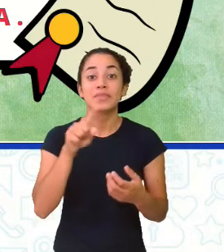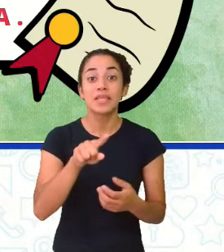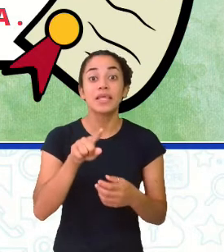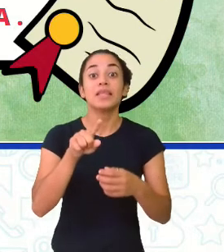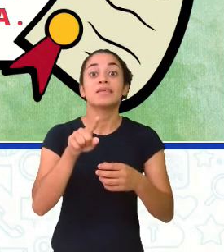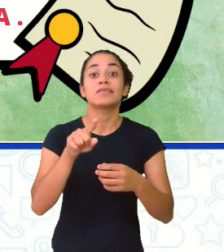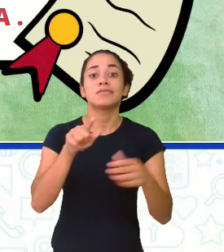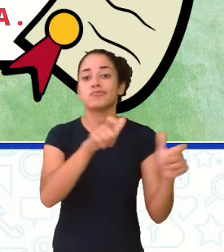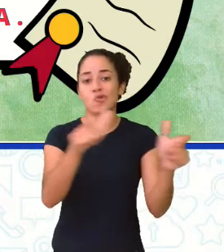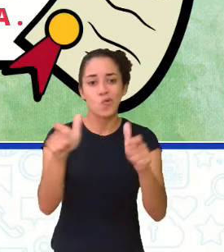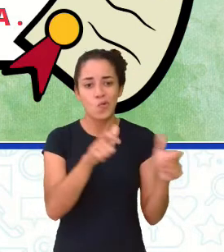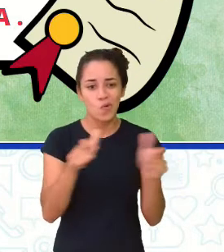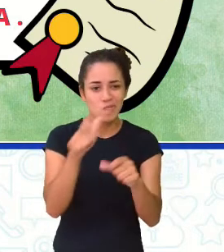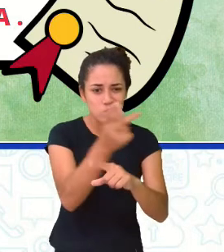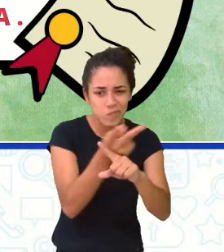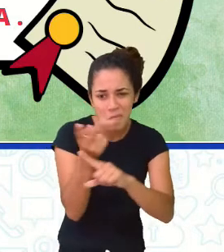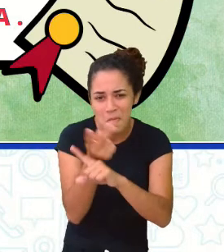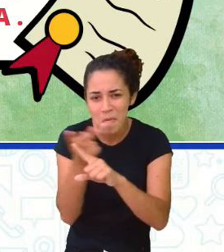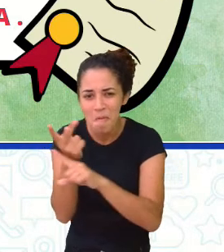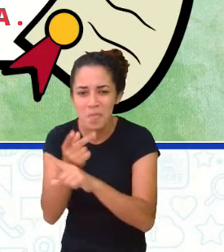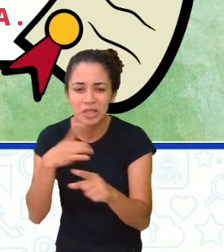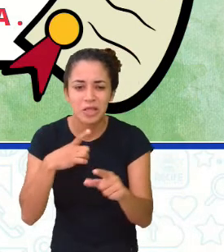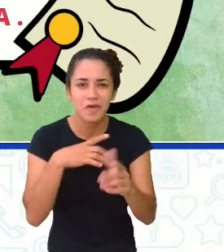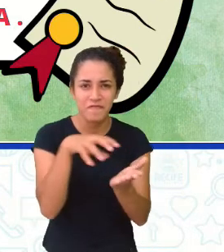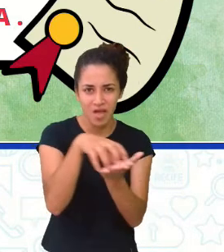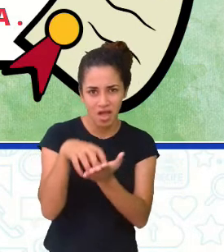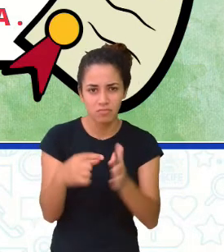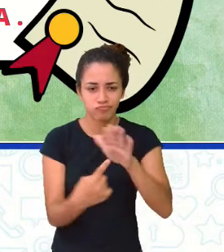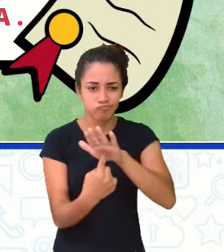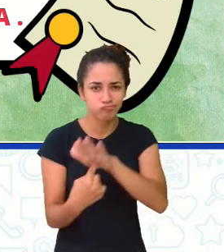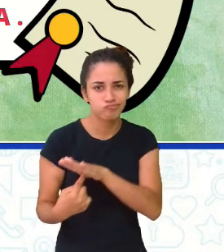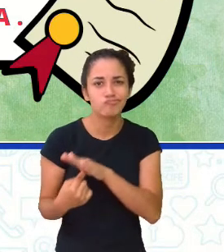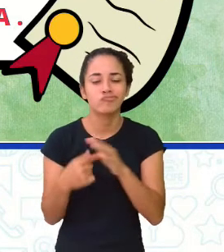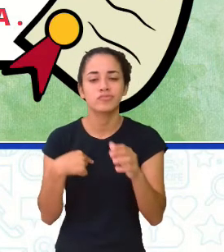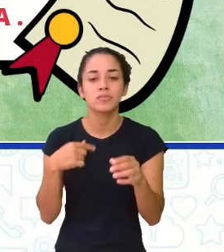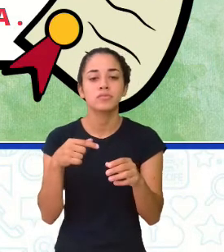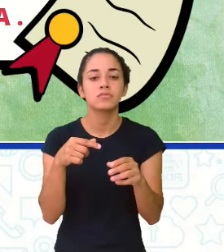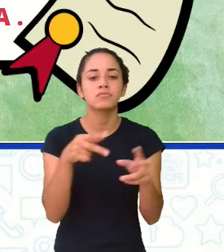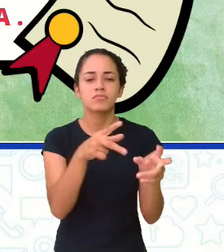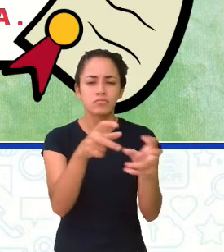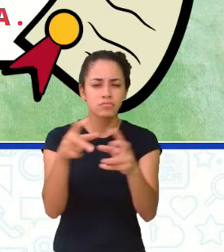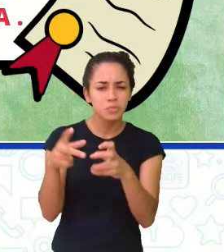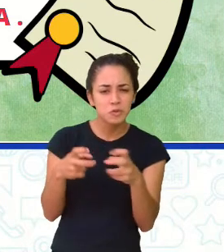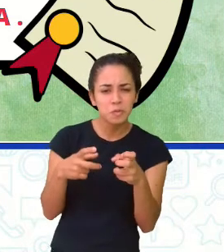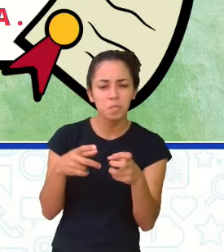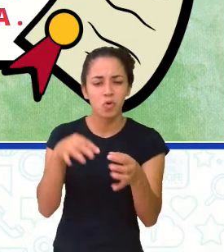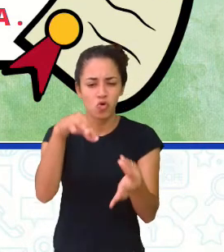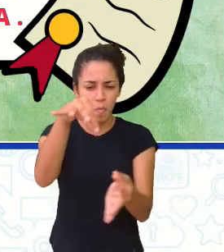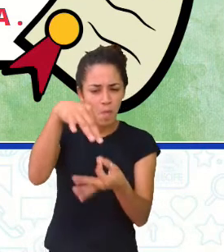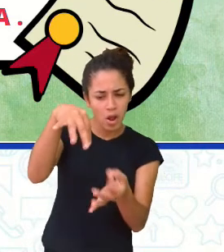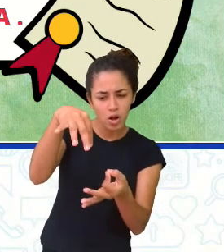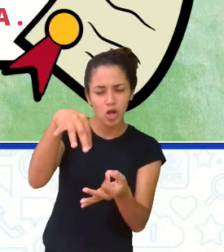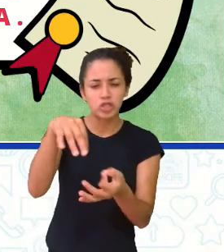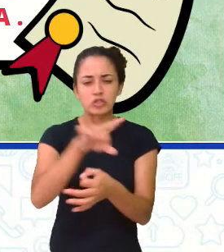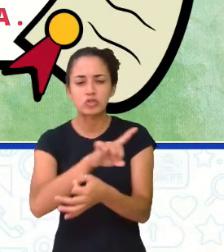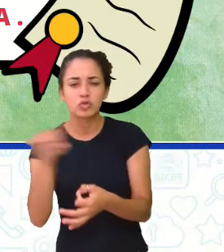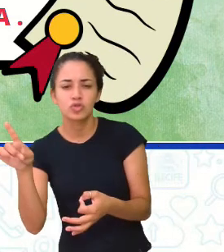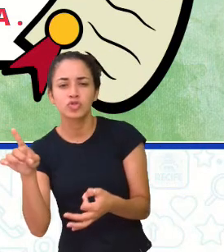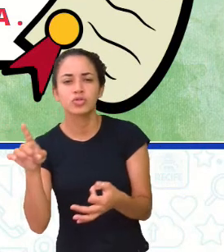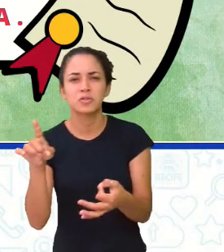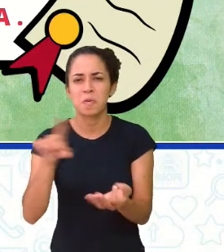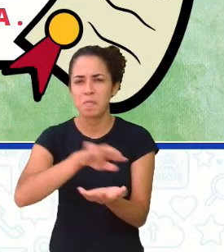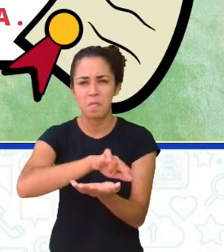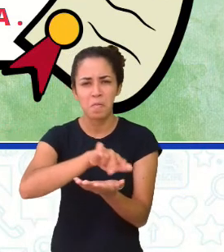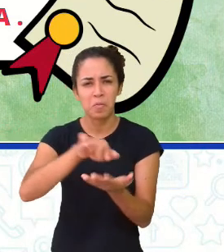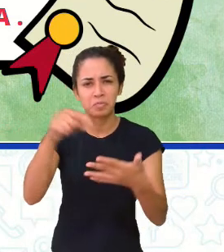todos os lugares que são comercializados alimentos para fiscalizar a embalagem, a data, uma série de